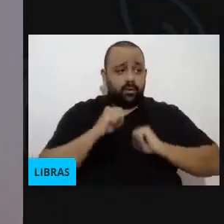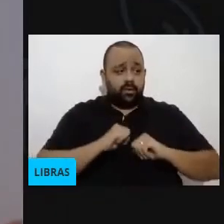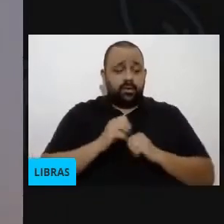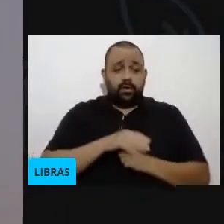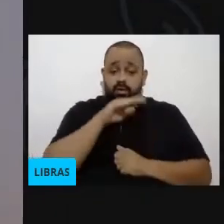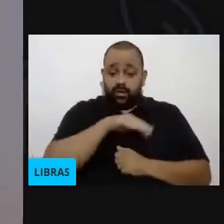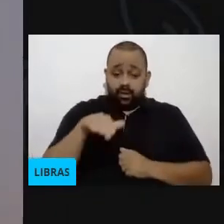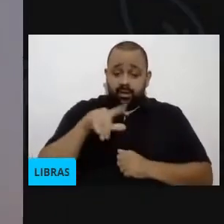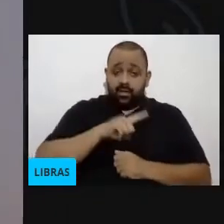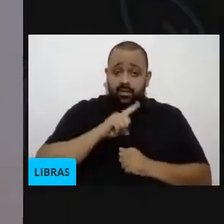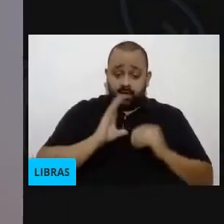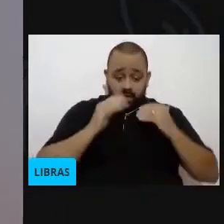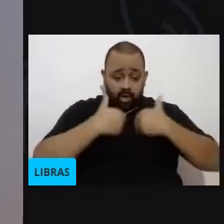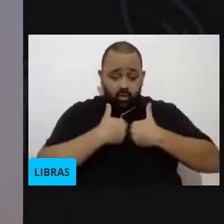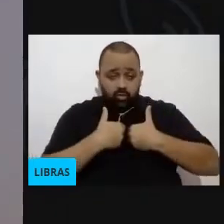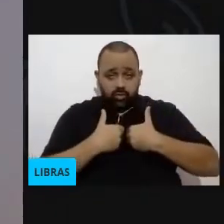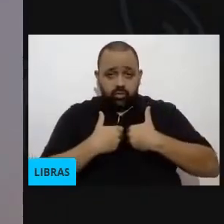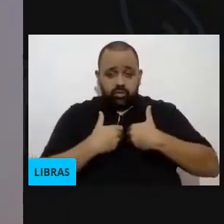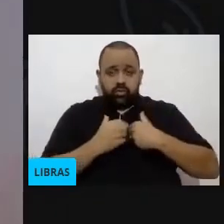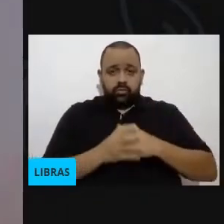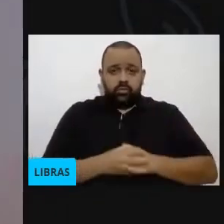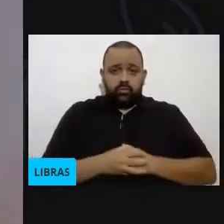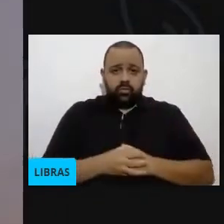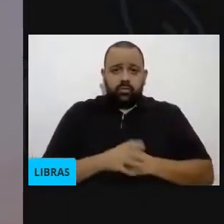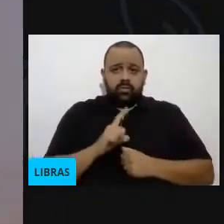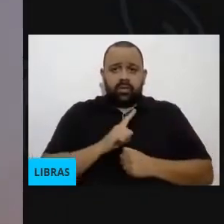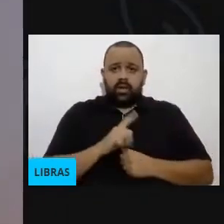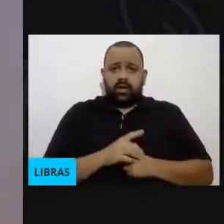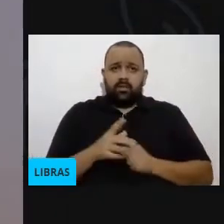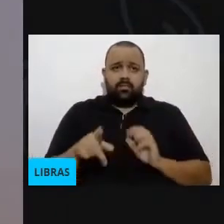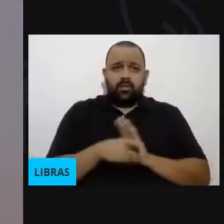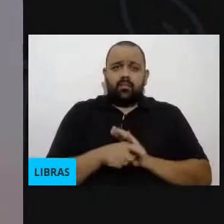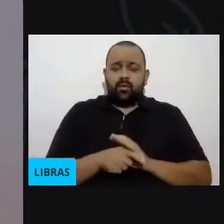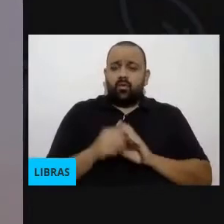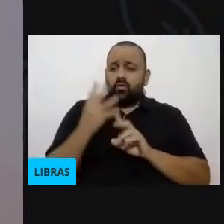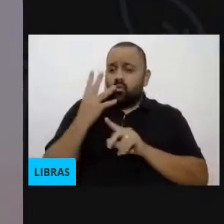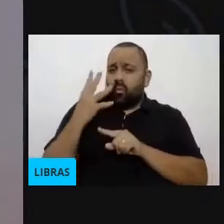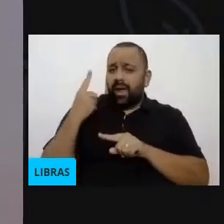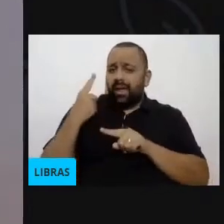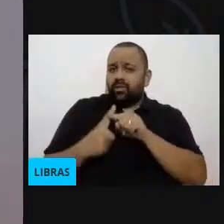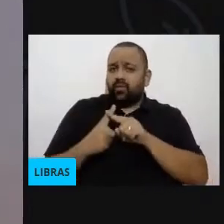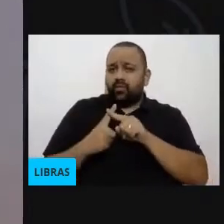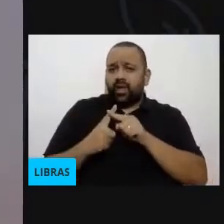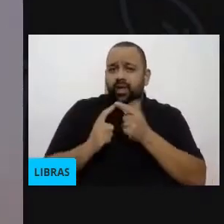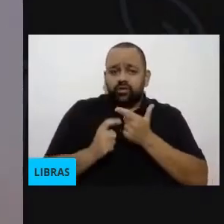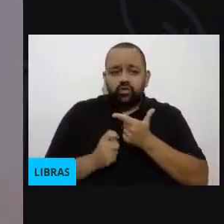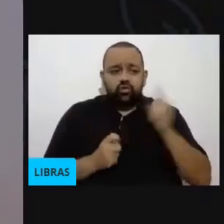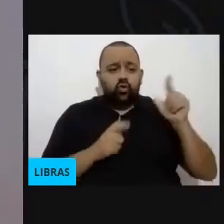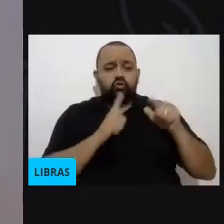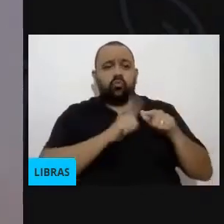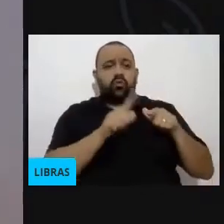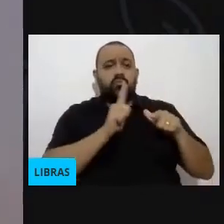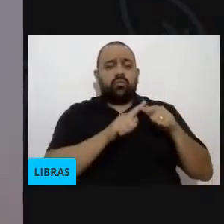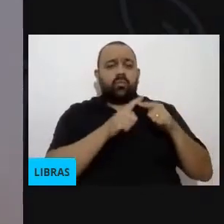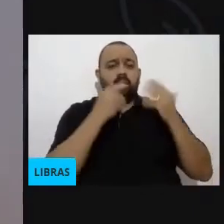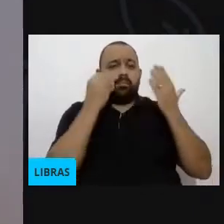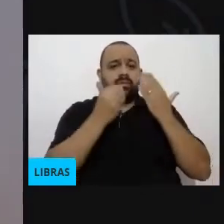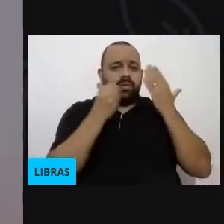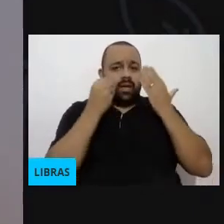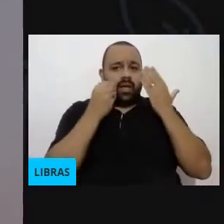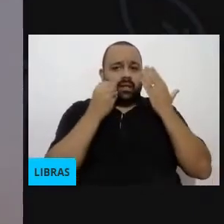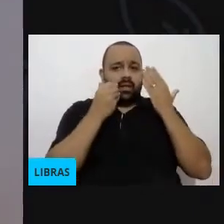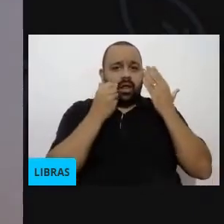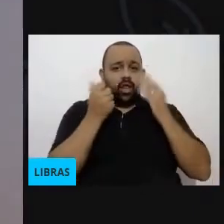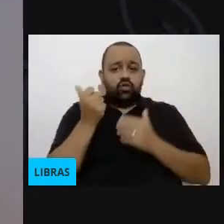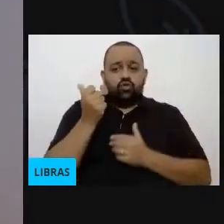com autismo ela tem 4 vezes chances a mais de ter qualquer outra patologia psiquiátrica do que o indivíduo que não